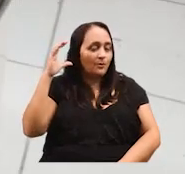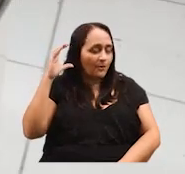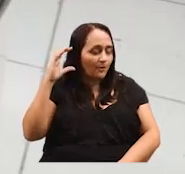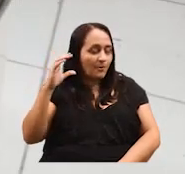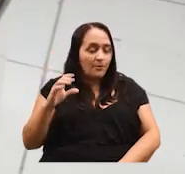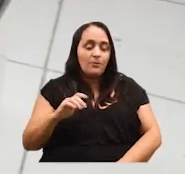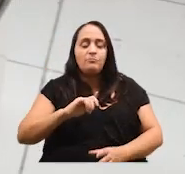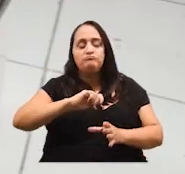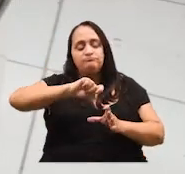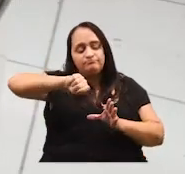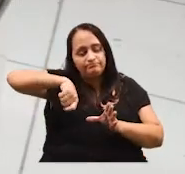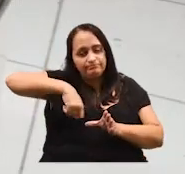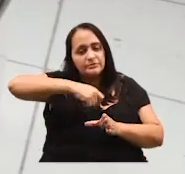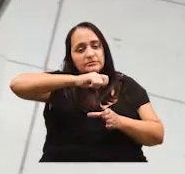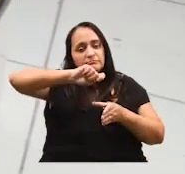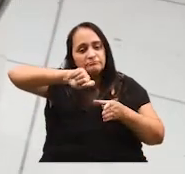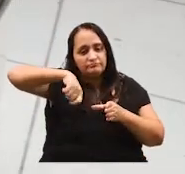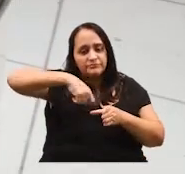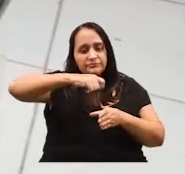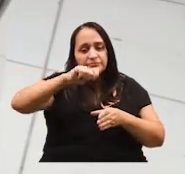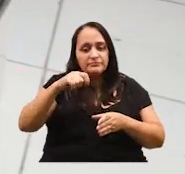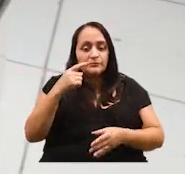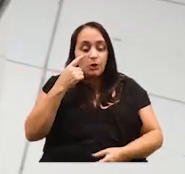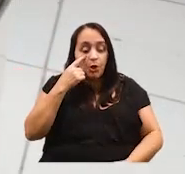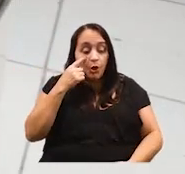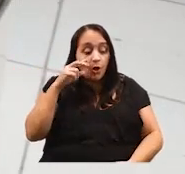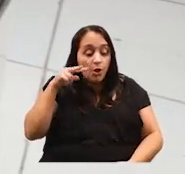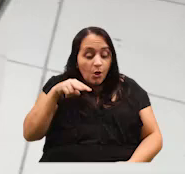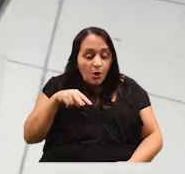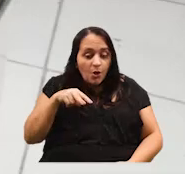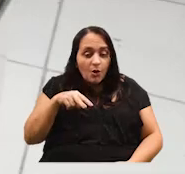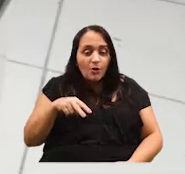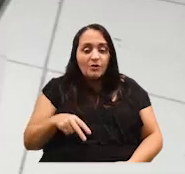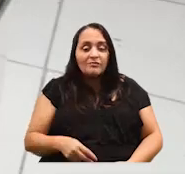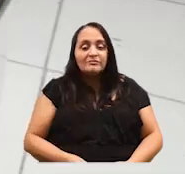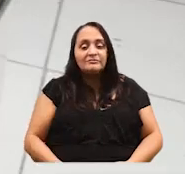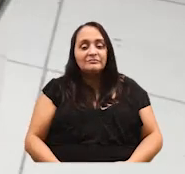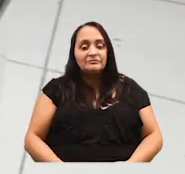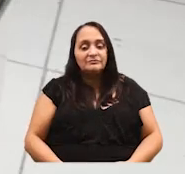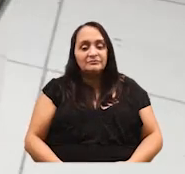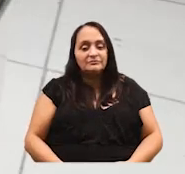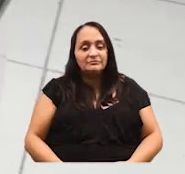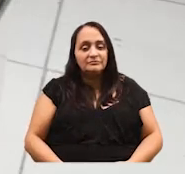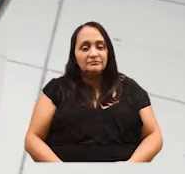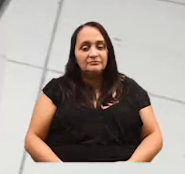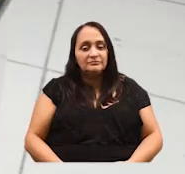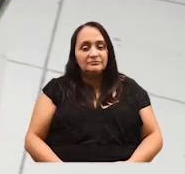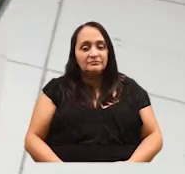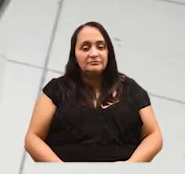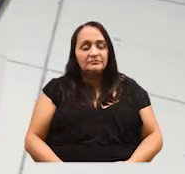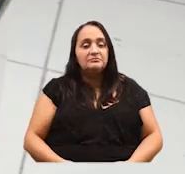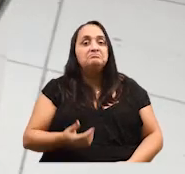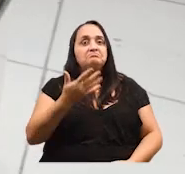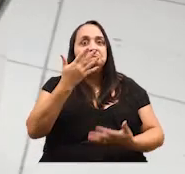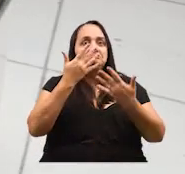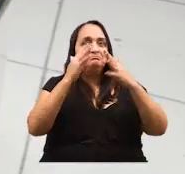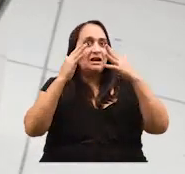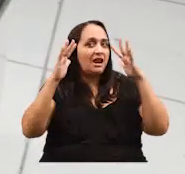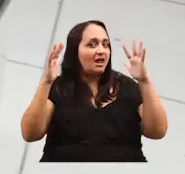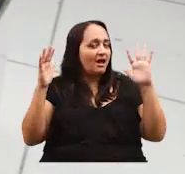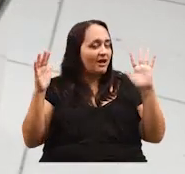Mistura bem. Vocês conseguem ver aqui como ficou? Ó, bem